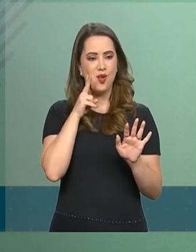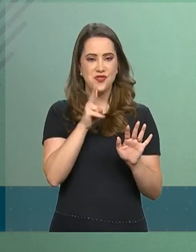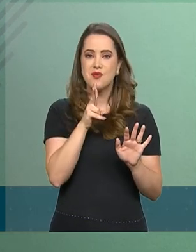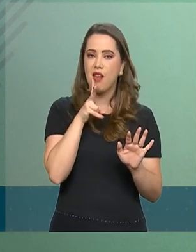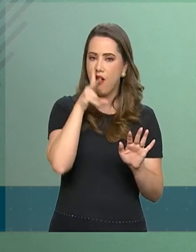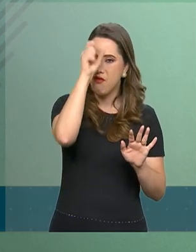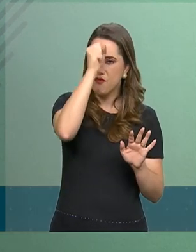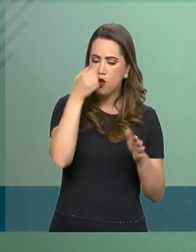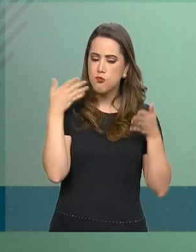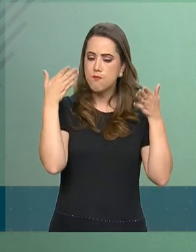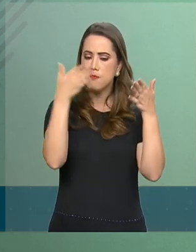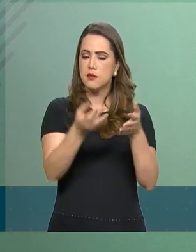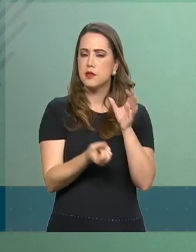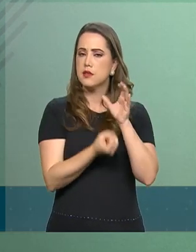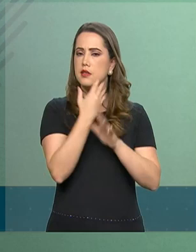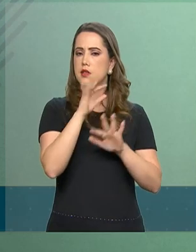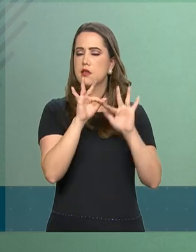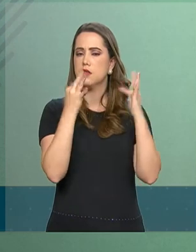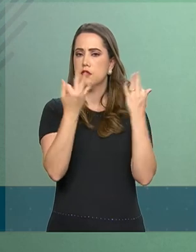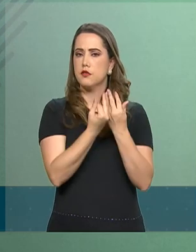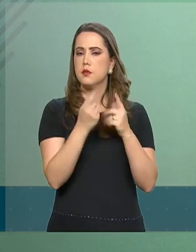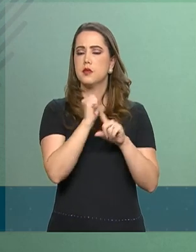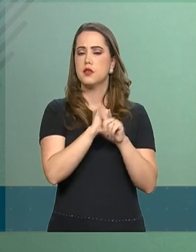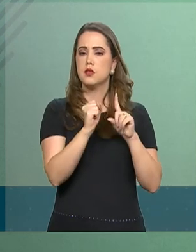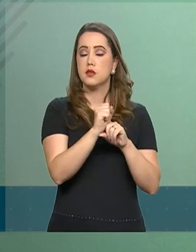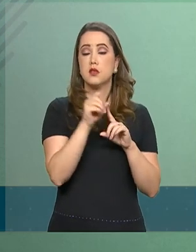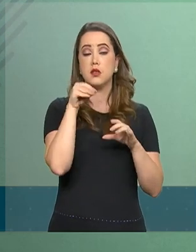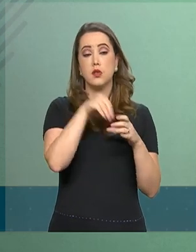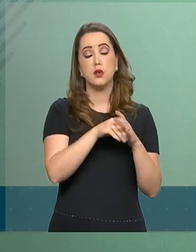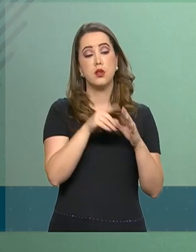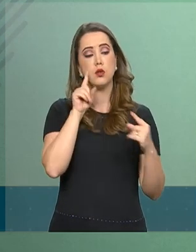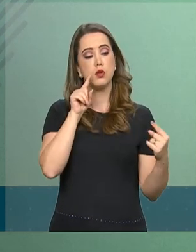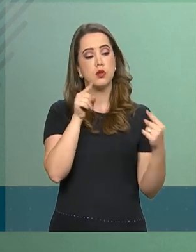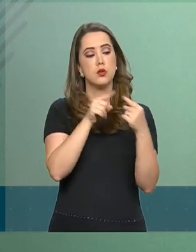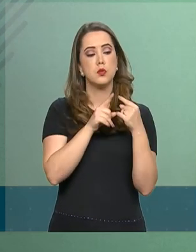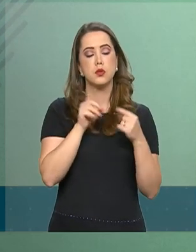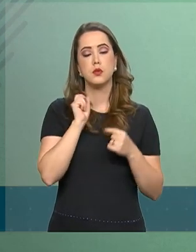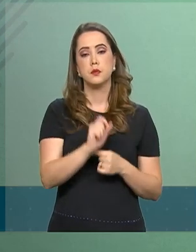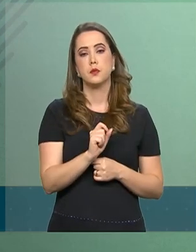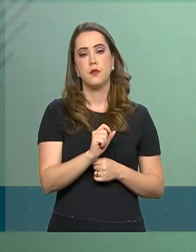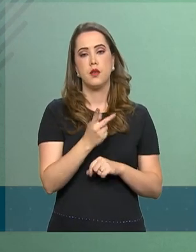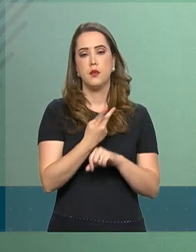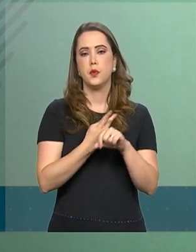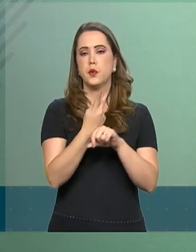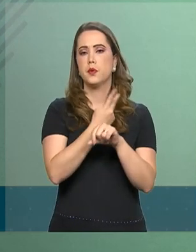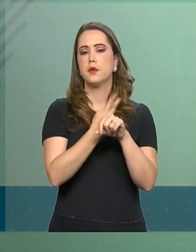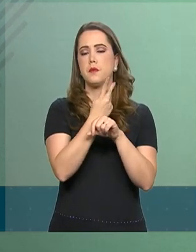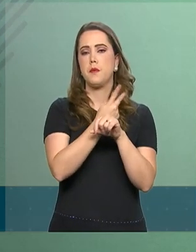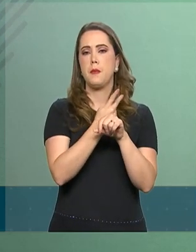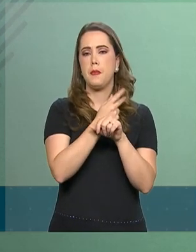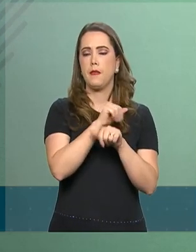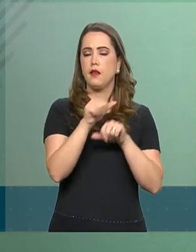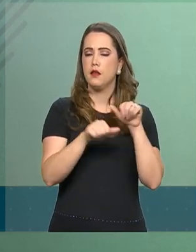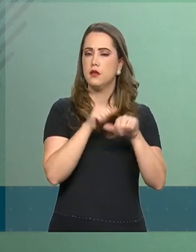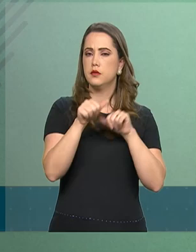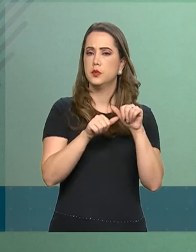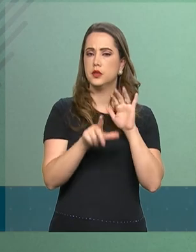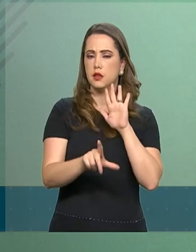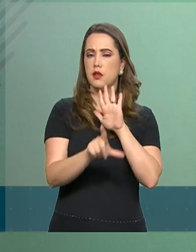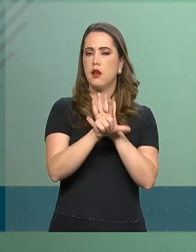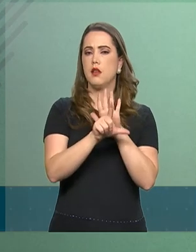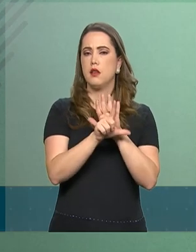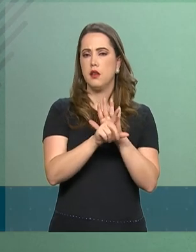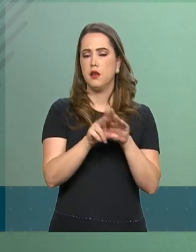formação da família e da nossa sociedade não é dentro dessa linha ele vem buscando reforçar a legislação